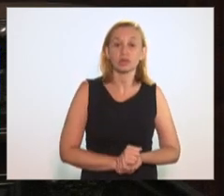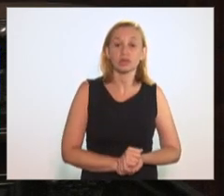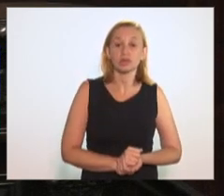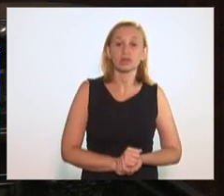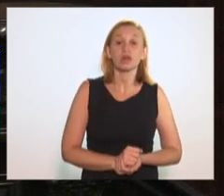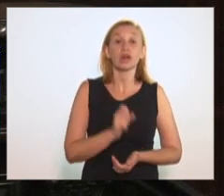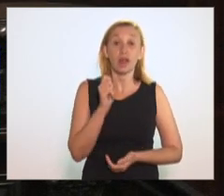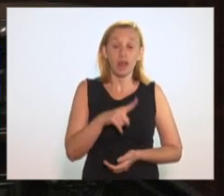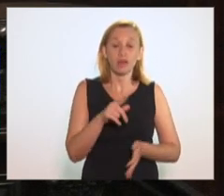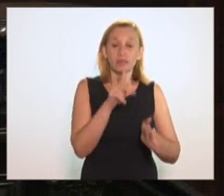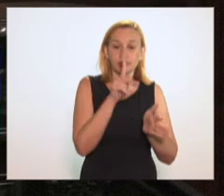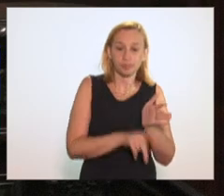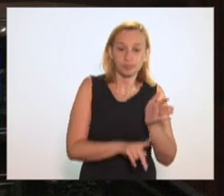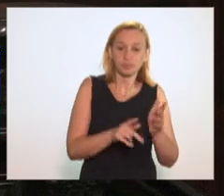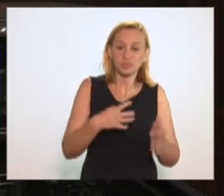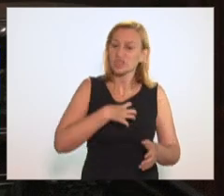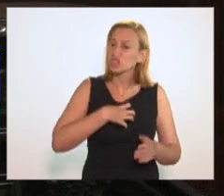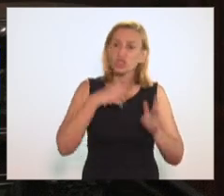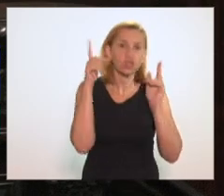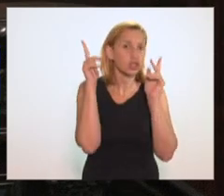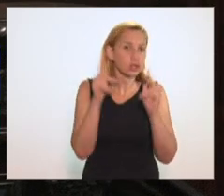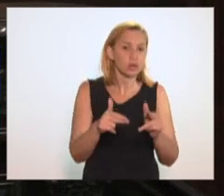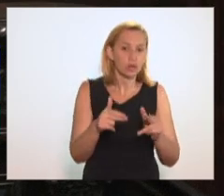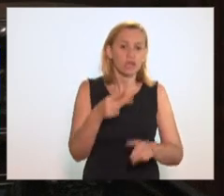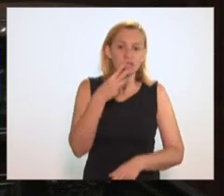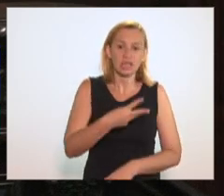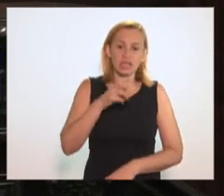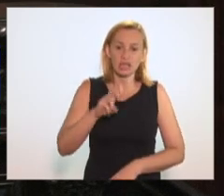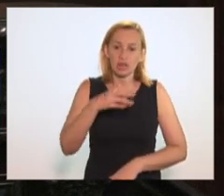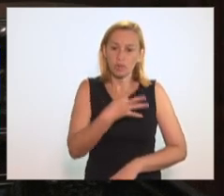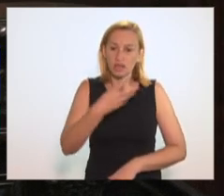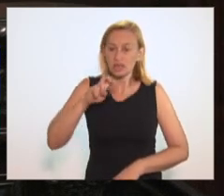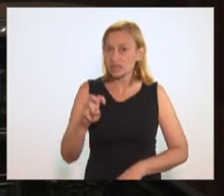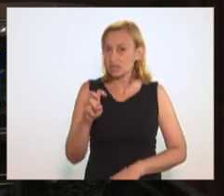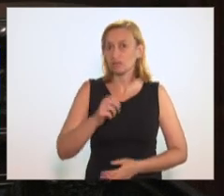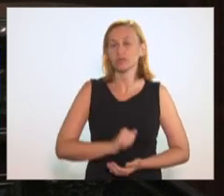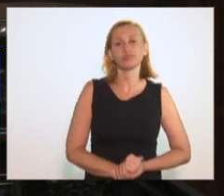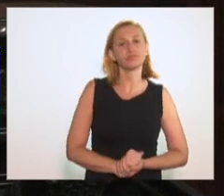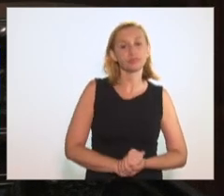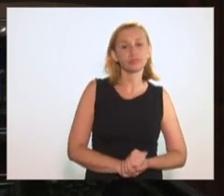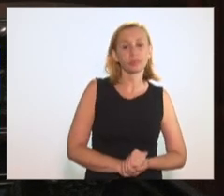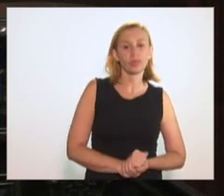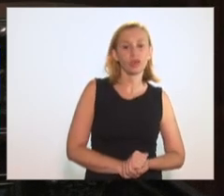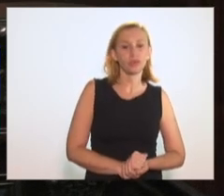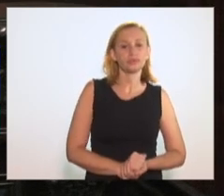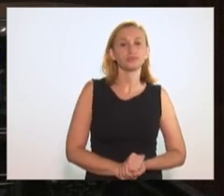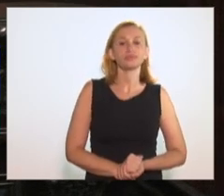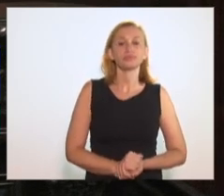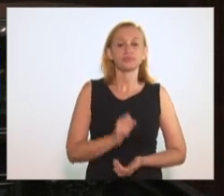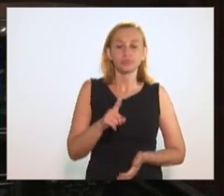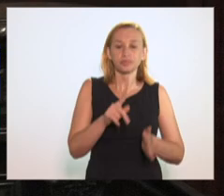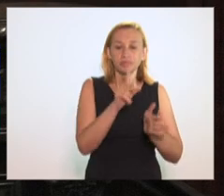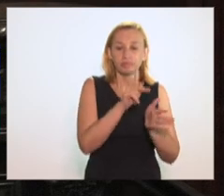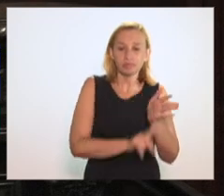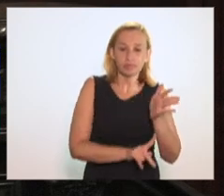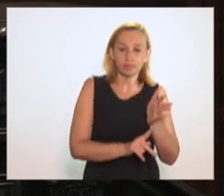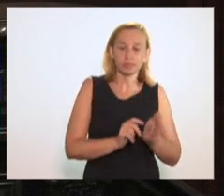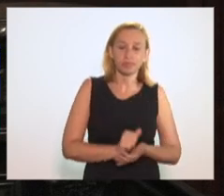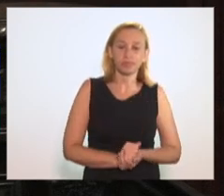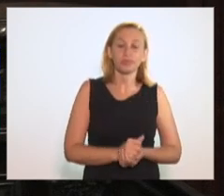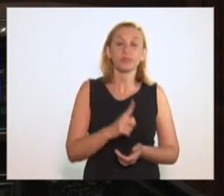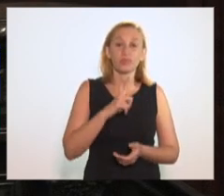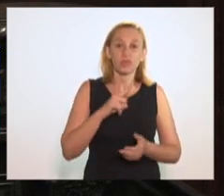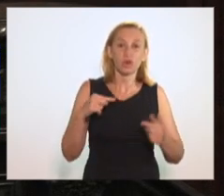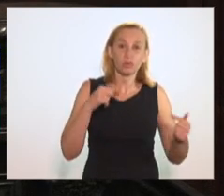projeto que vai no mesmo sentido do 3595 que a gente acabou de votar. Ele é um projeto que tem como